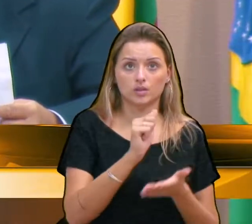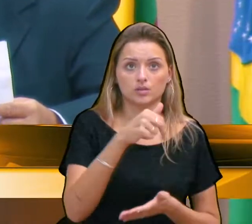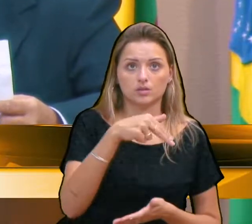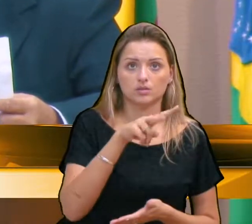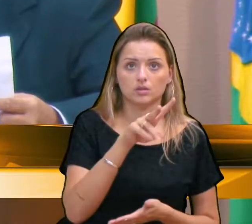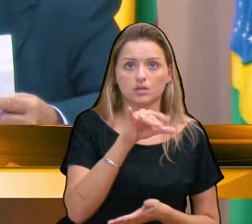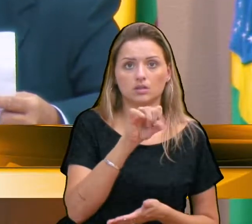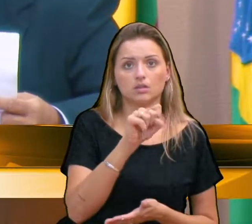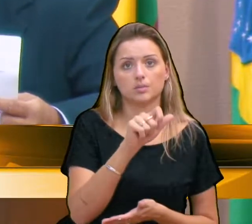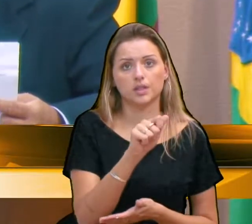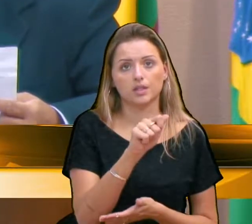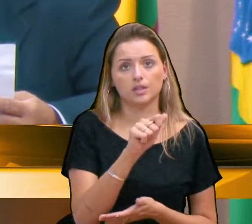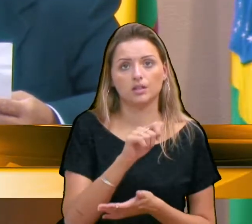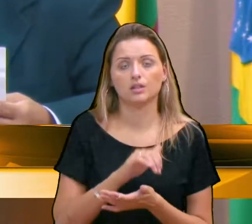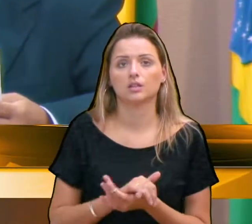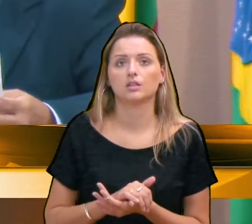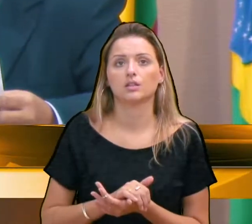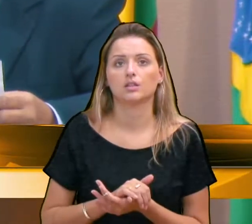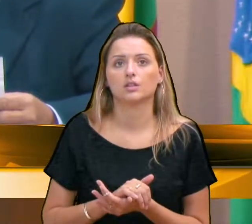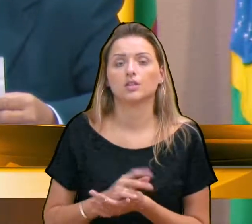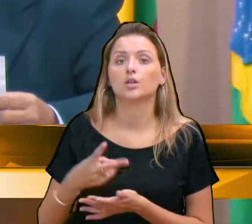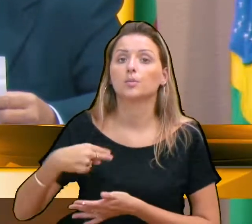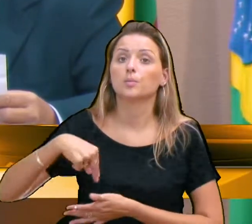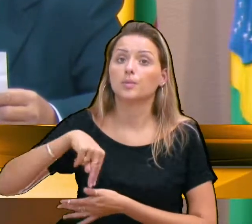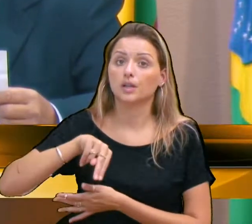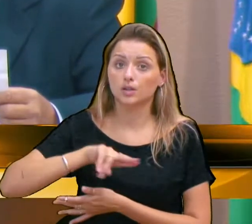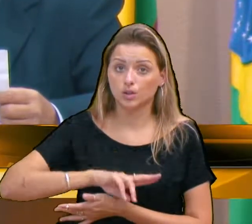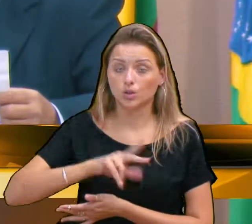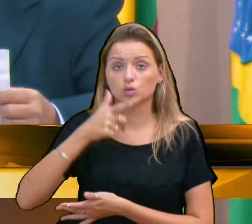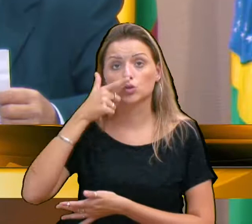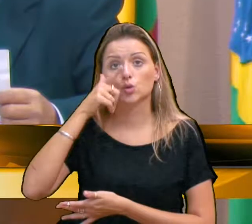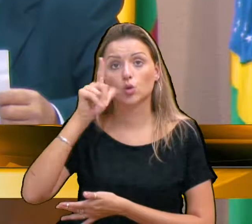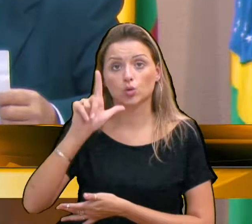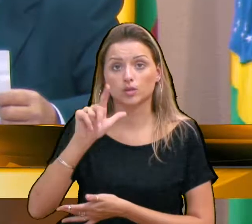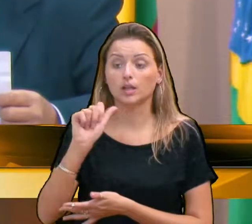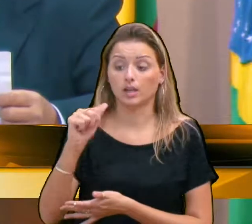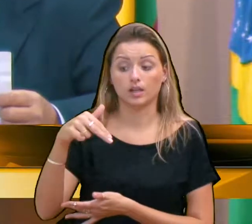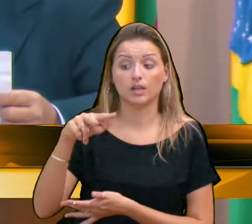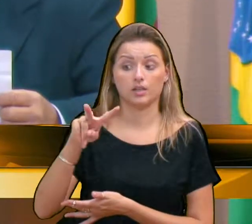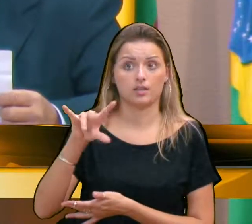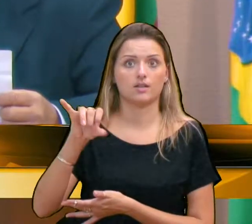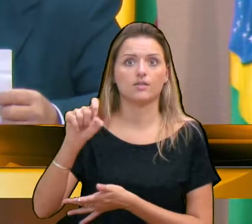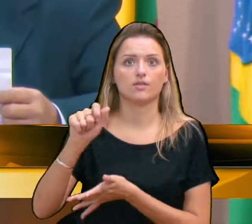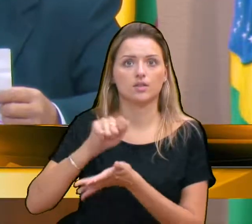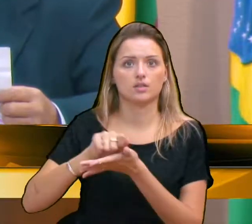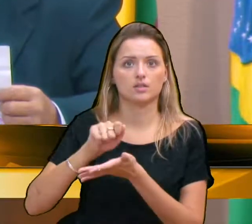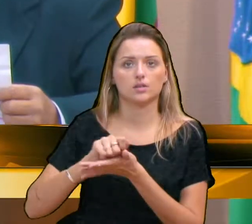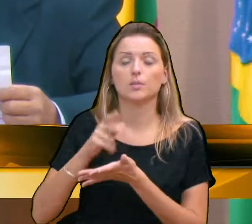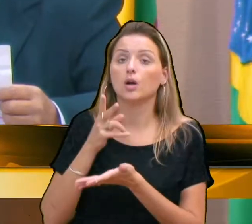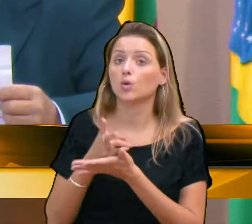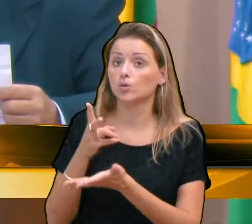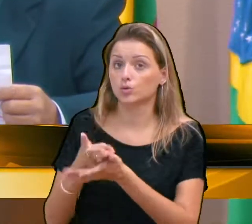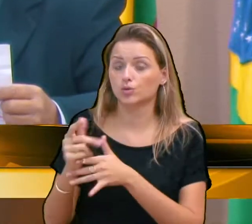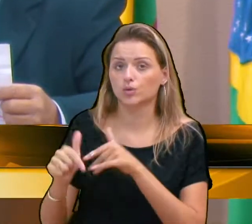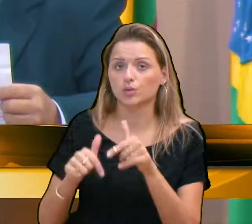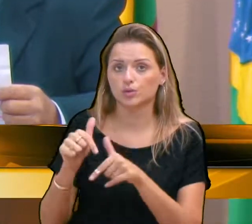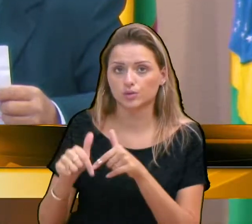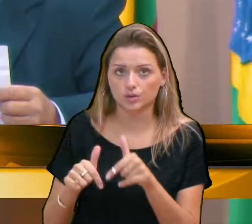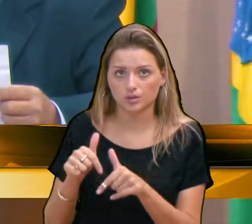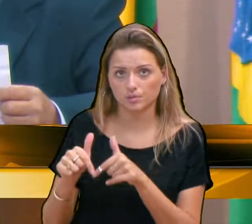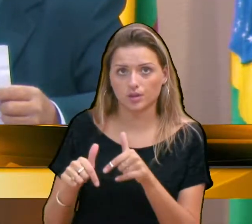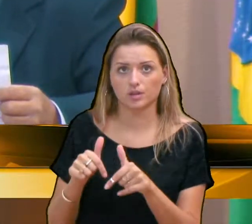do Executivo. Para que possamos, de alguma forma, isso é da Anvisa, né? De alguma forma, motivar a prestação do serviço, pois